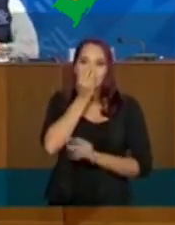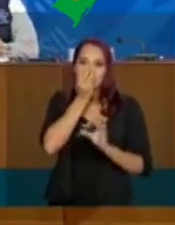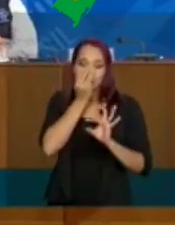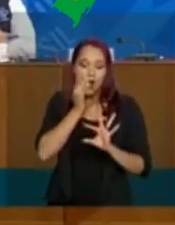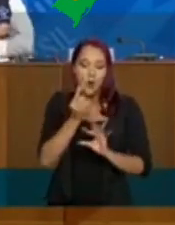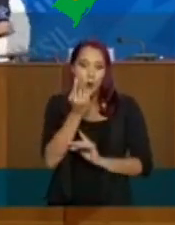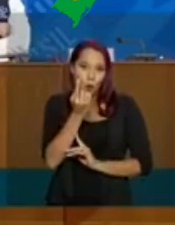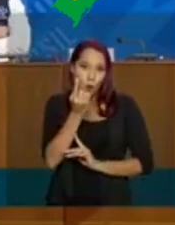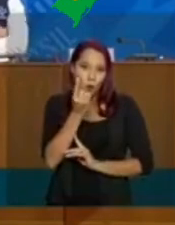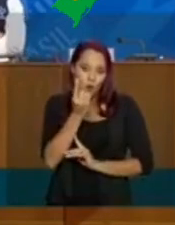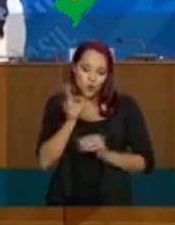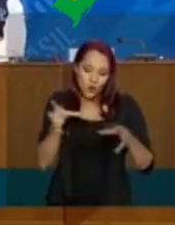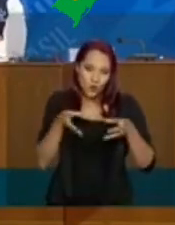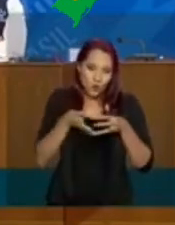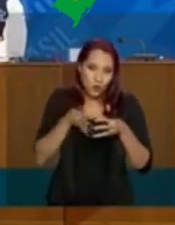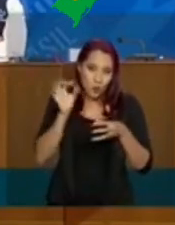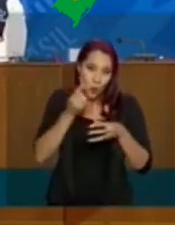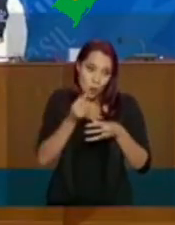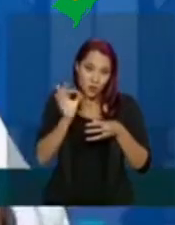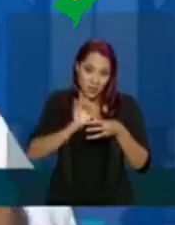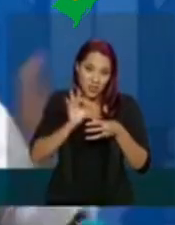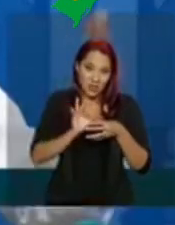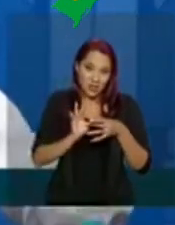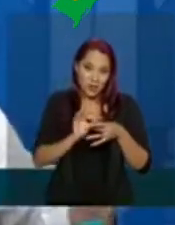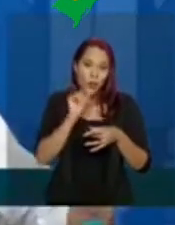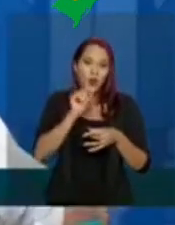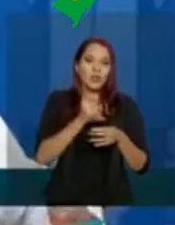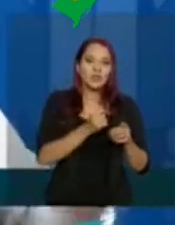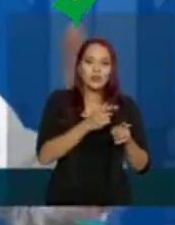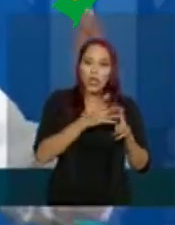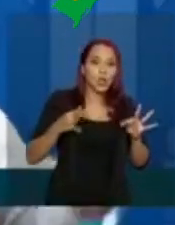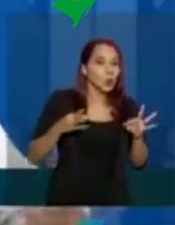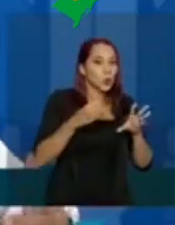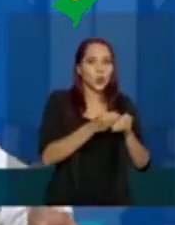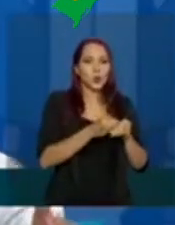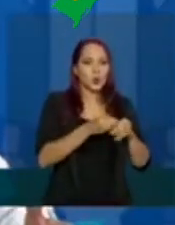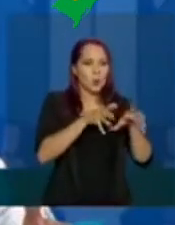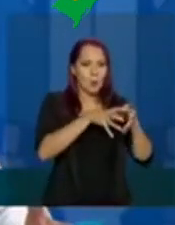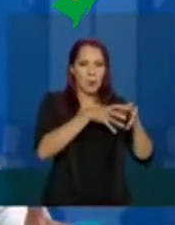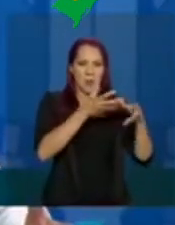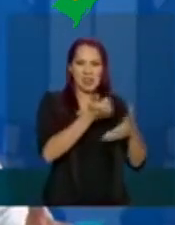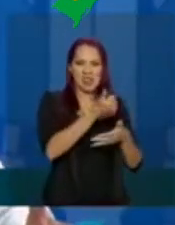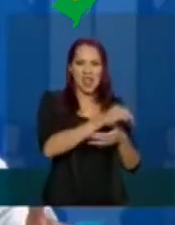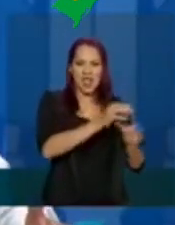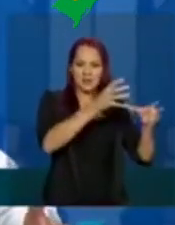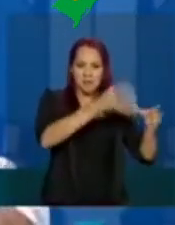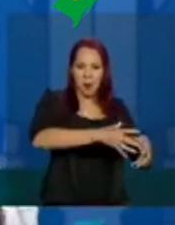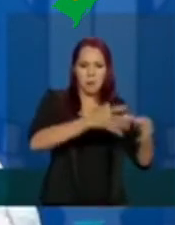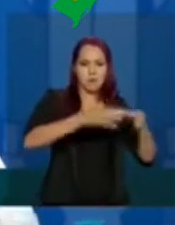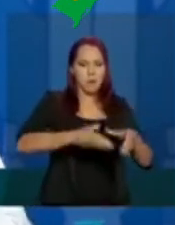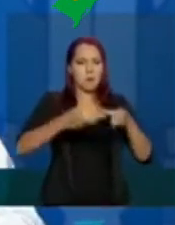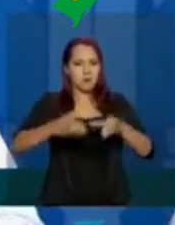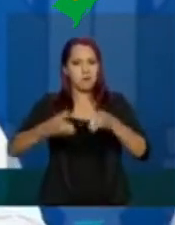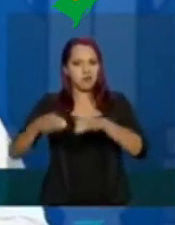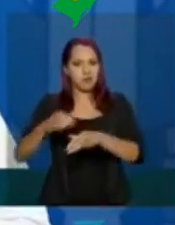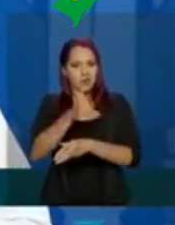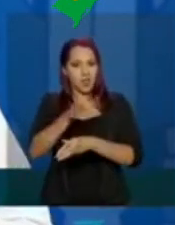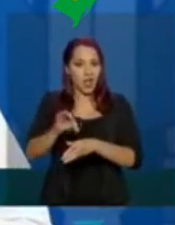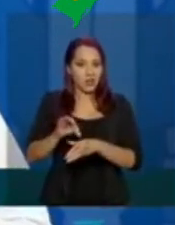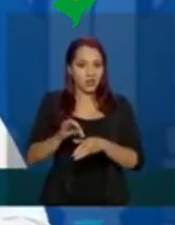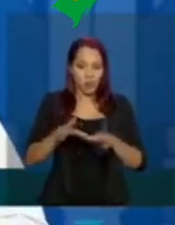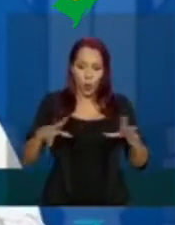um combo, né? O que a gente tinha alugado era o tudo, módulos de 10, não era isso, Gabriel? Módulos de